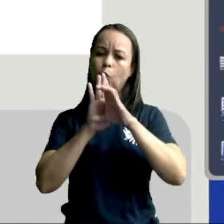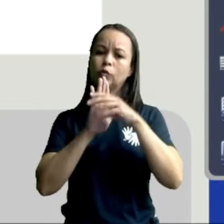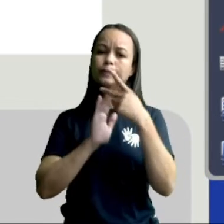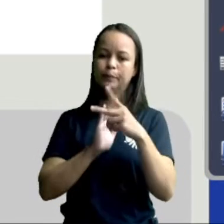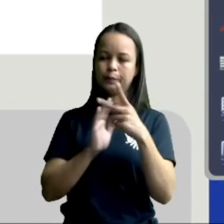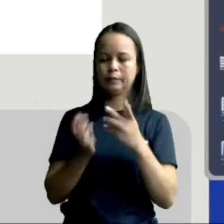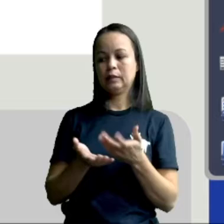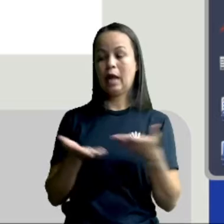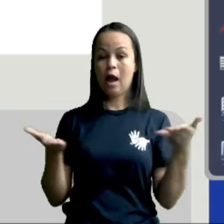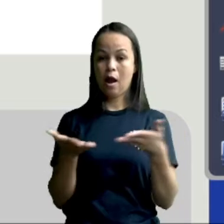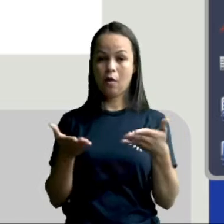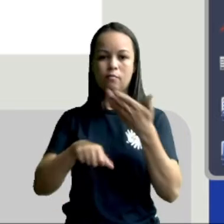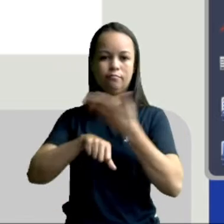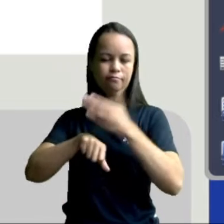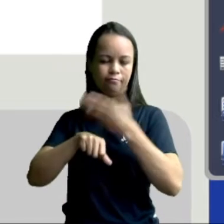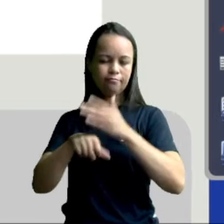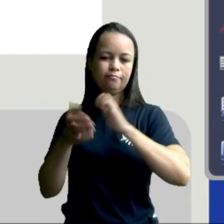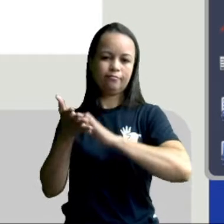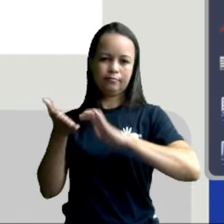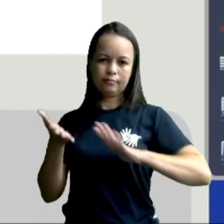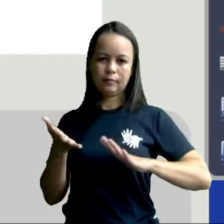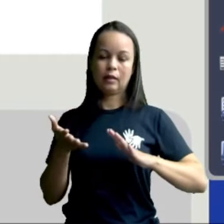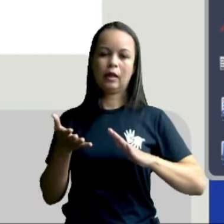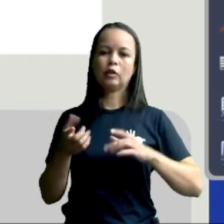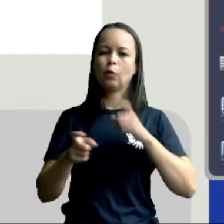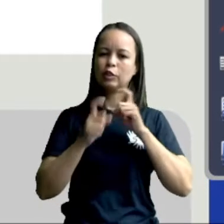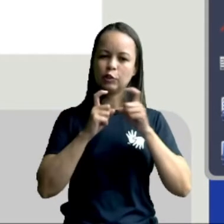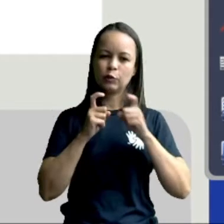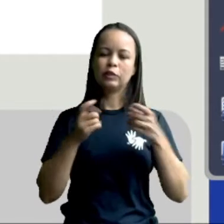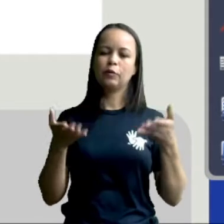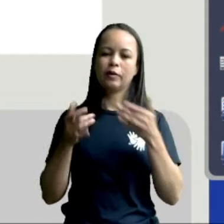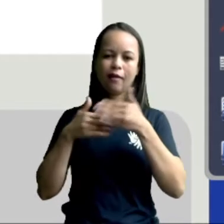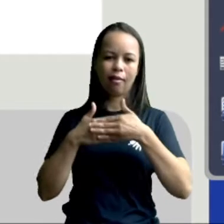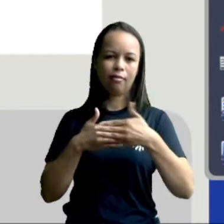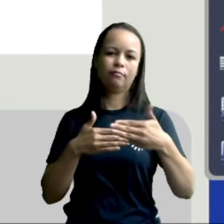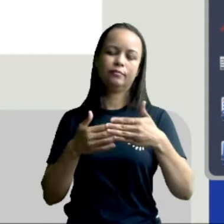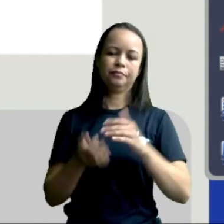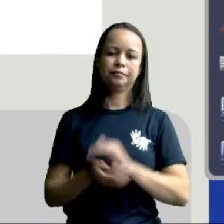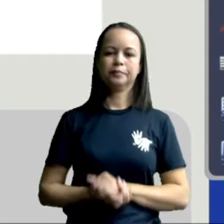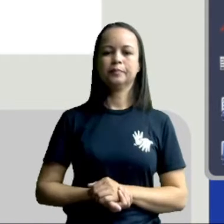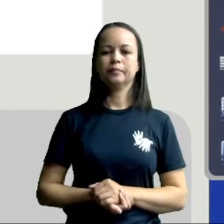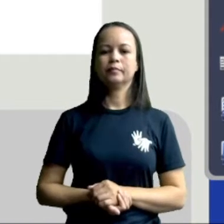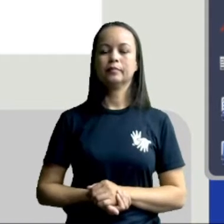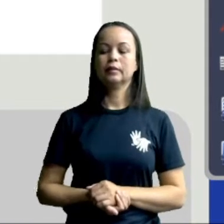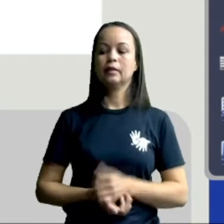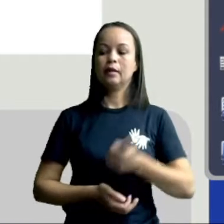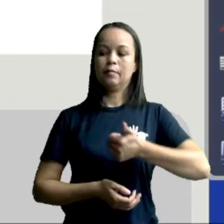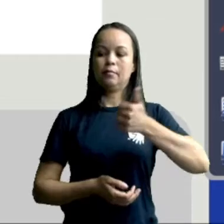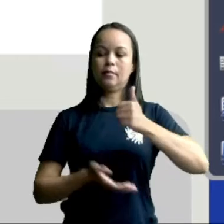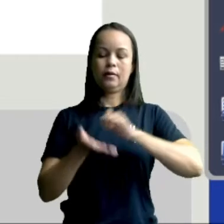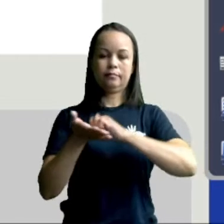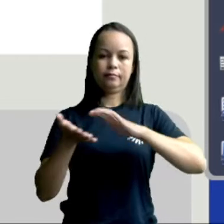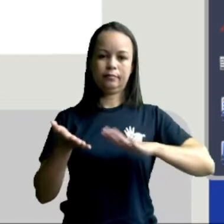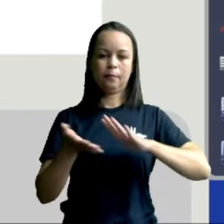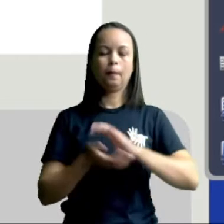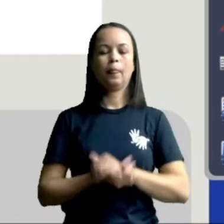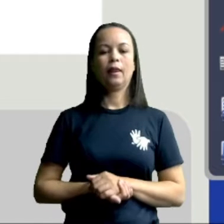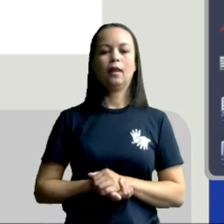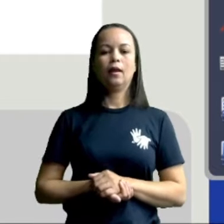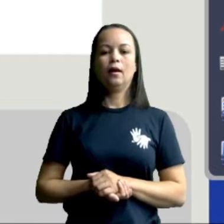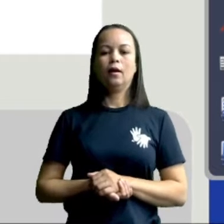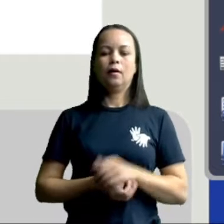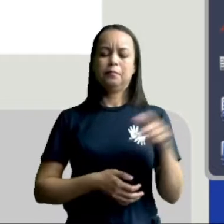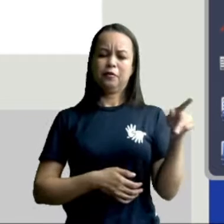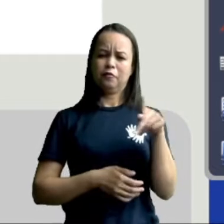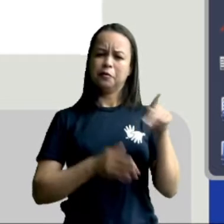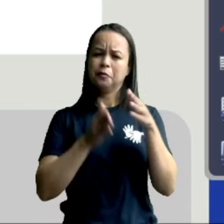gente põe na prática aí o que a gente discutiu até então? Então, vamos lá? Primeira questão diz assim: um